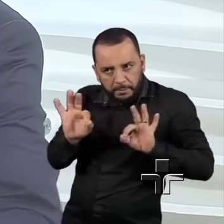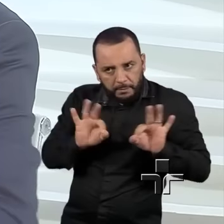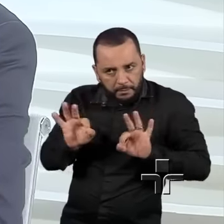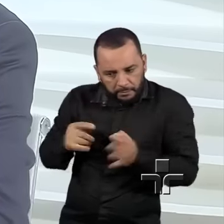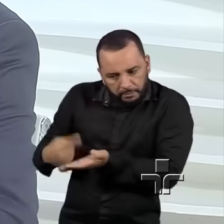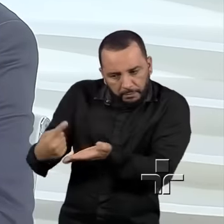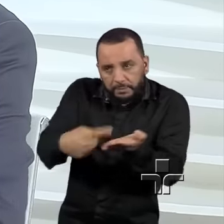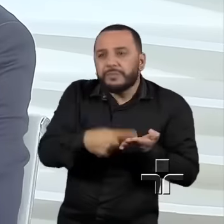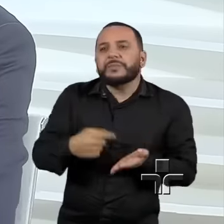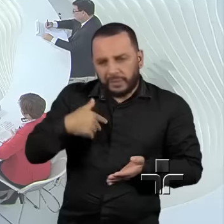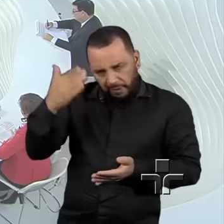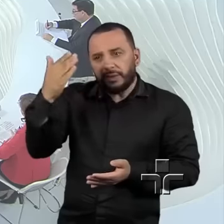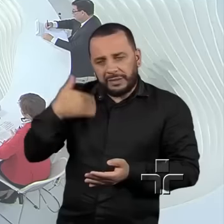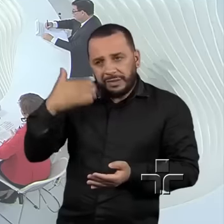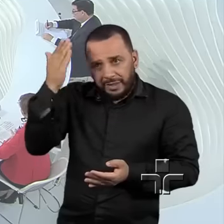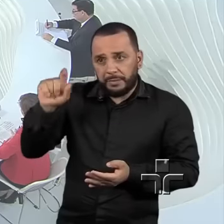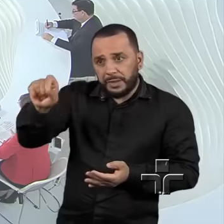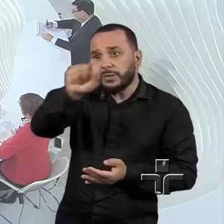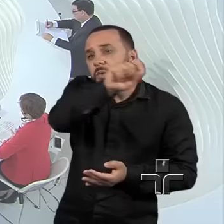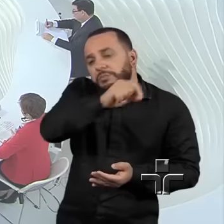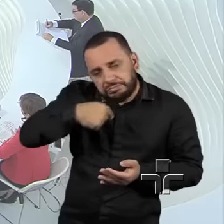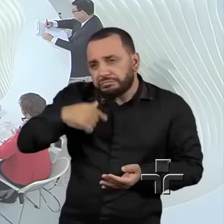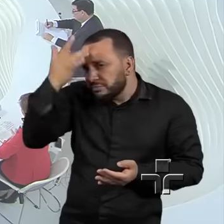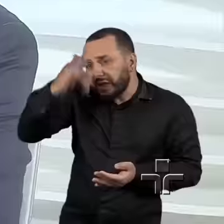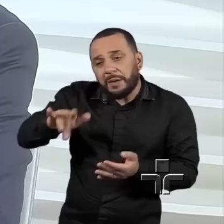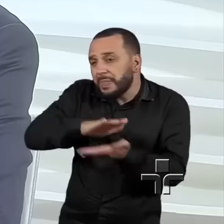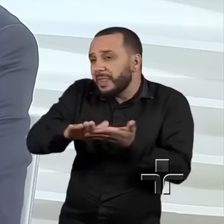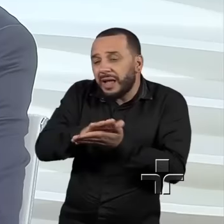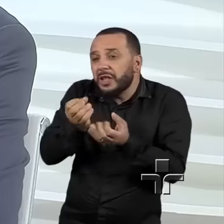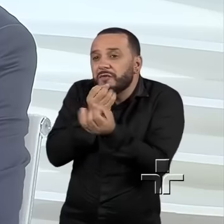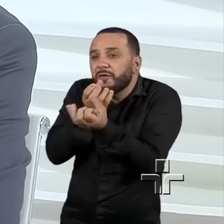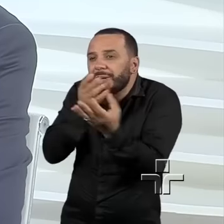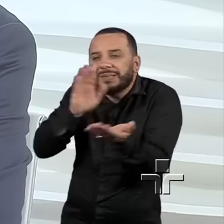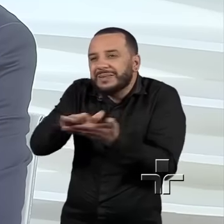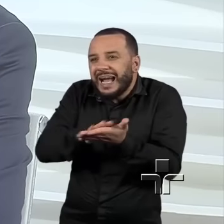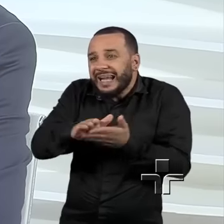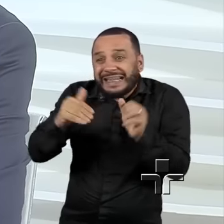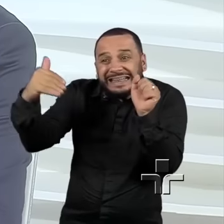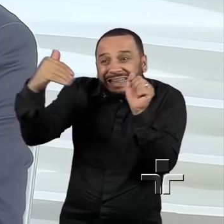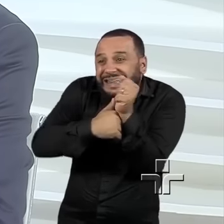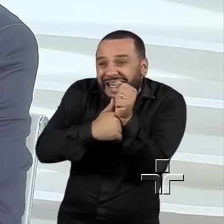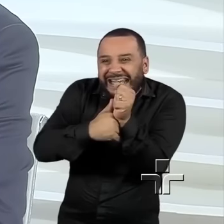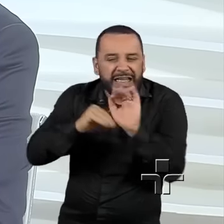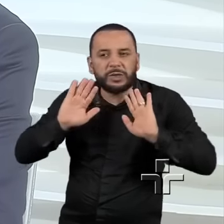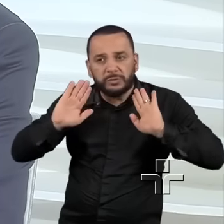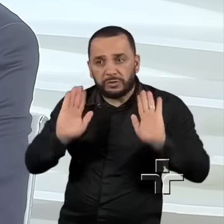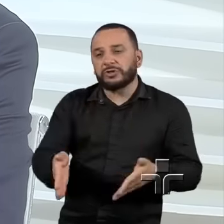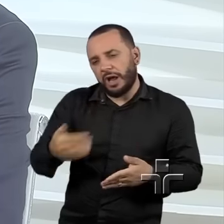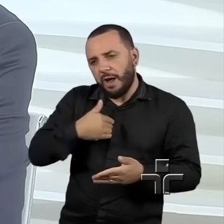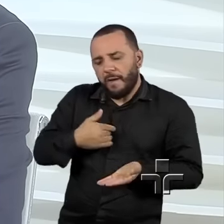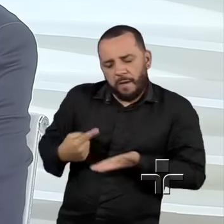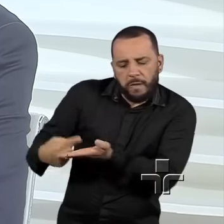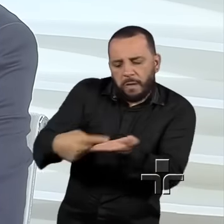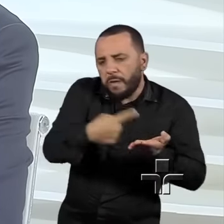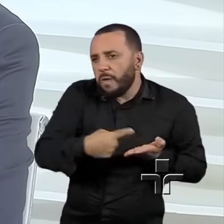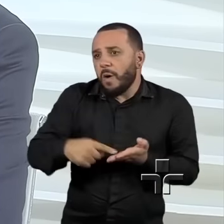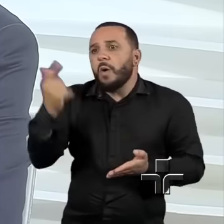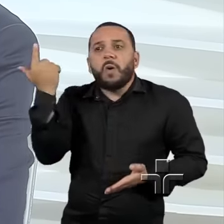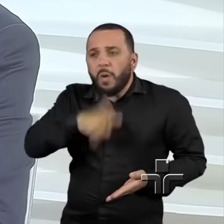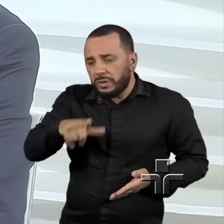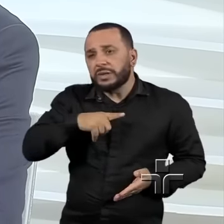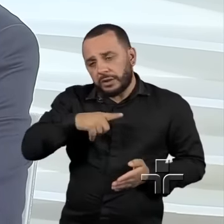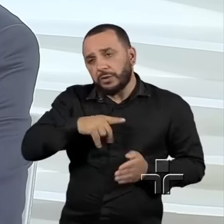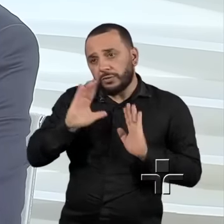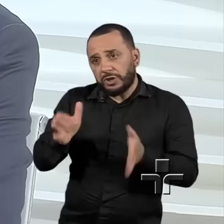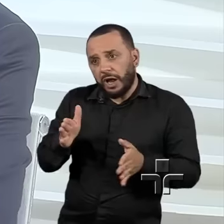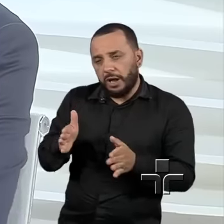TM jornalistas aqui de vários veículos de comunicação nenhum recebeu qualquer informação A esse respeito uma ação articulada com o ministro Sérgio